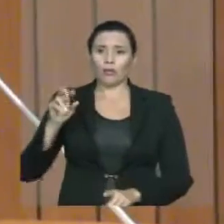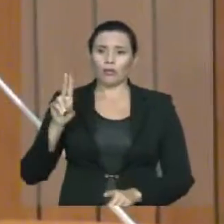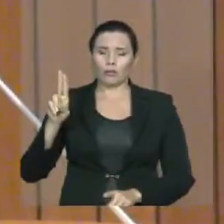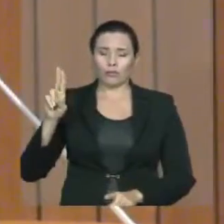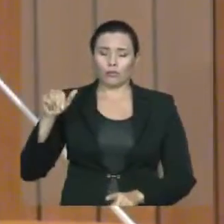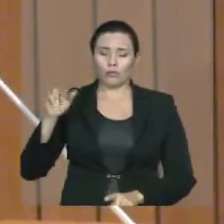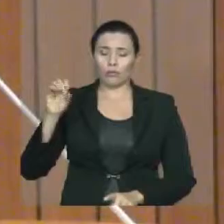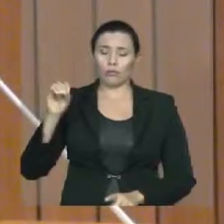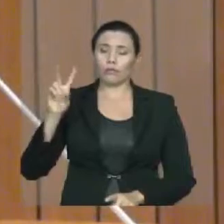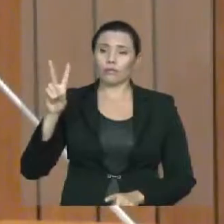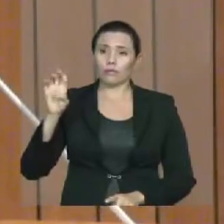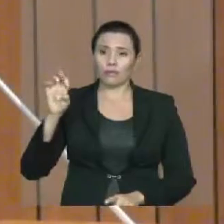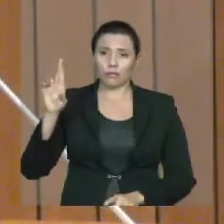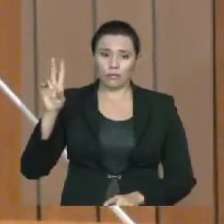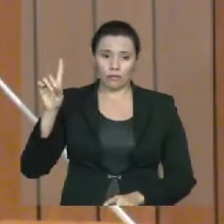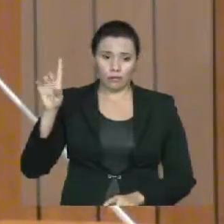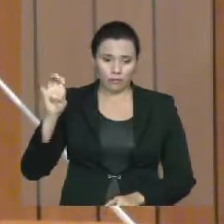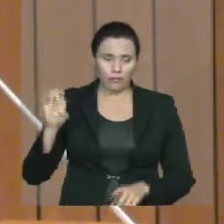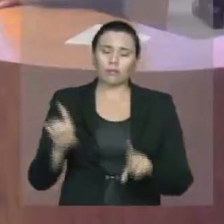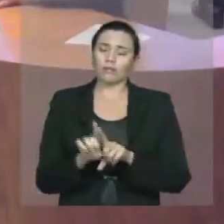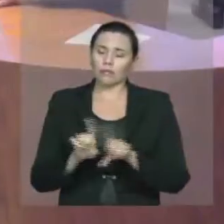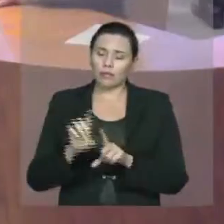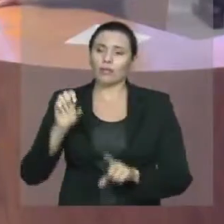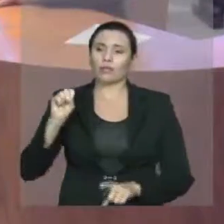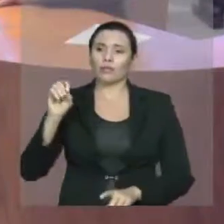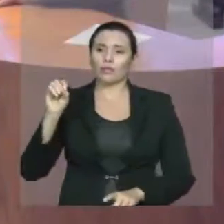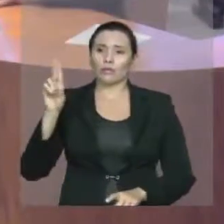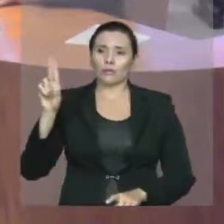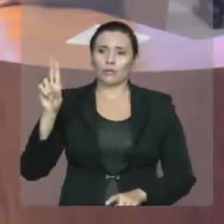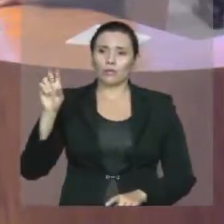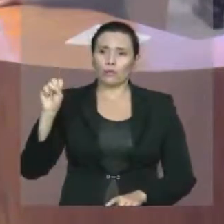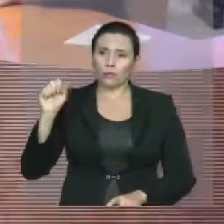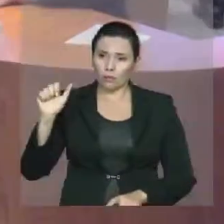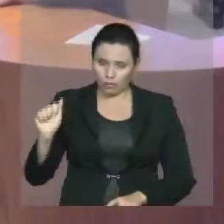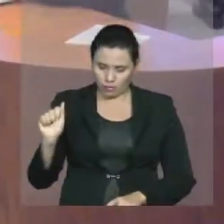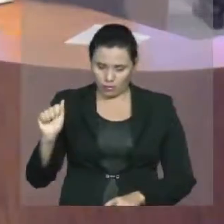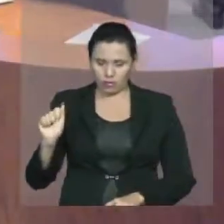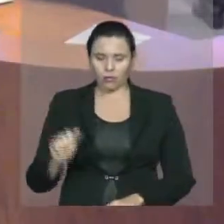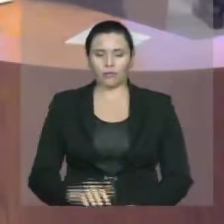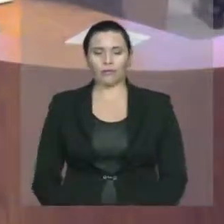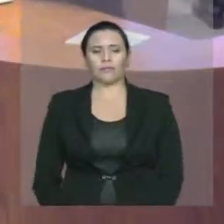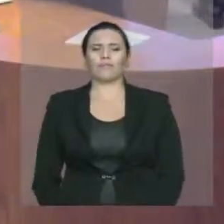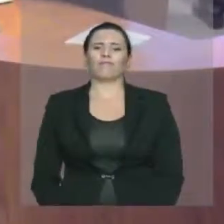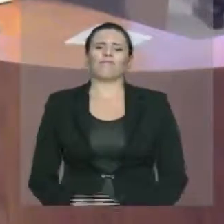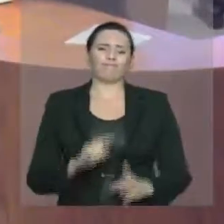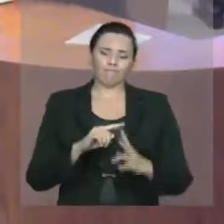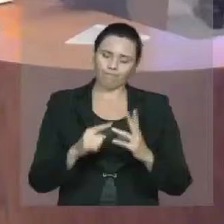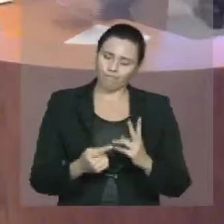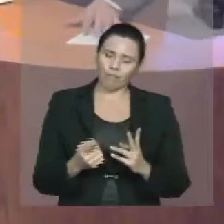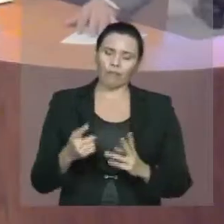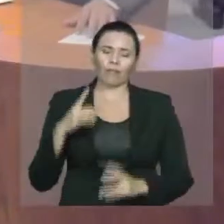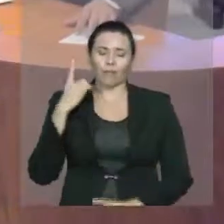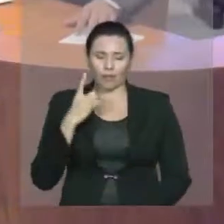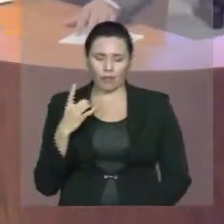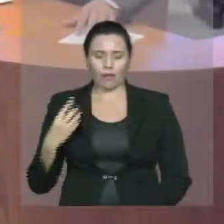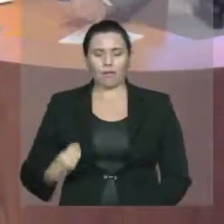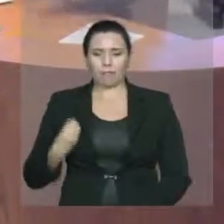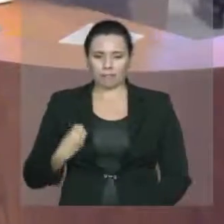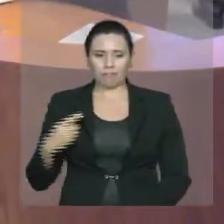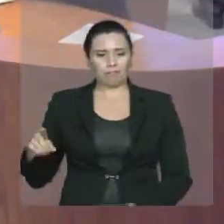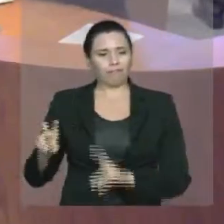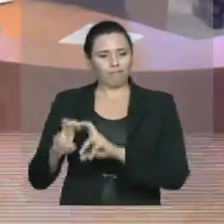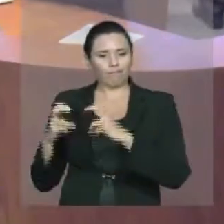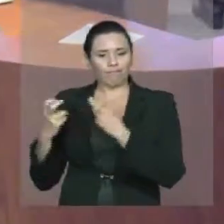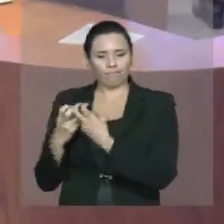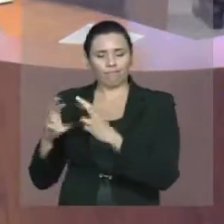Neto, estavam presentes na Comissão de Segurança na manhã de hoje. E dos encaminhamentos que nós tivemos